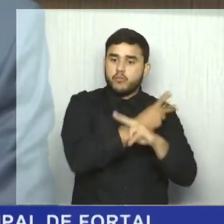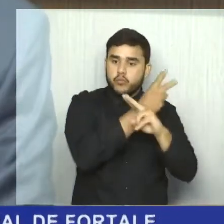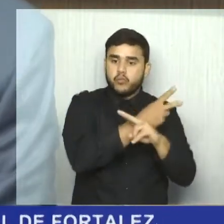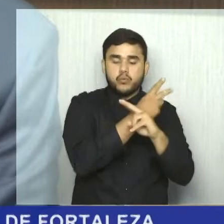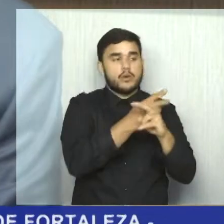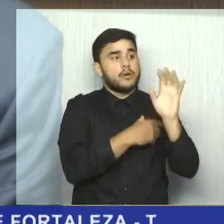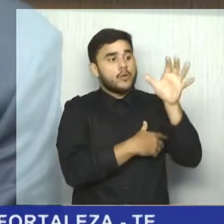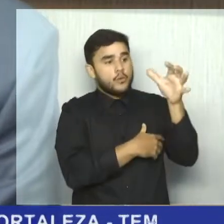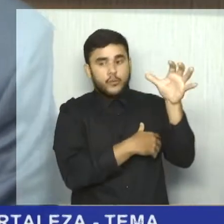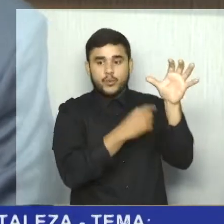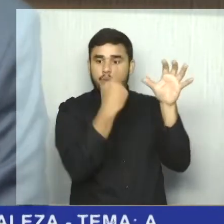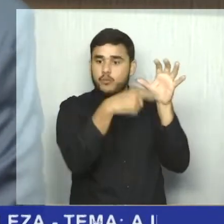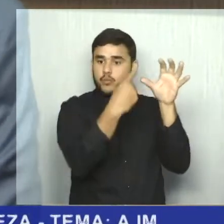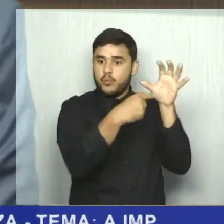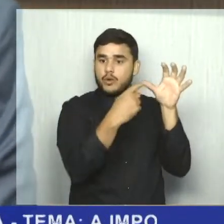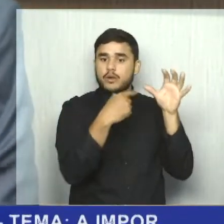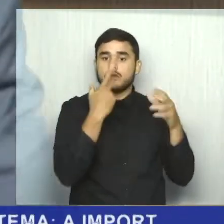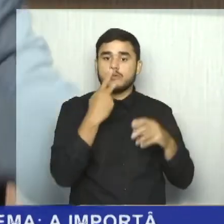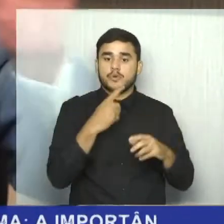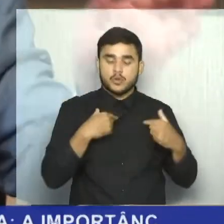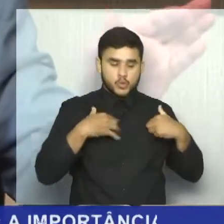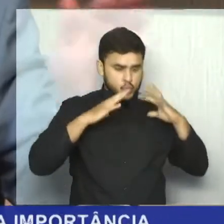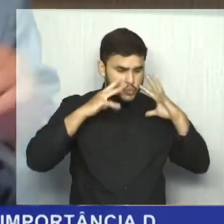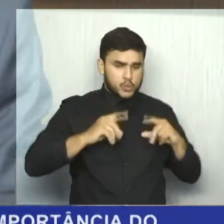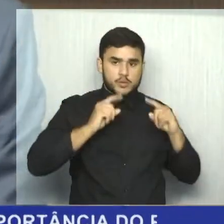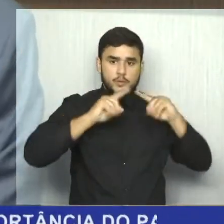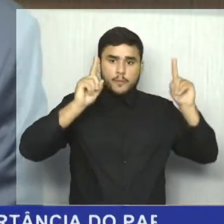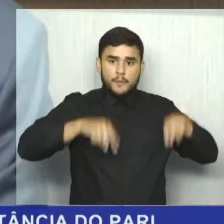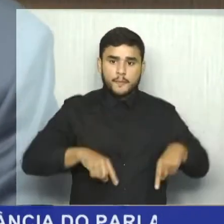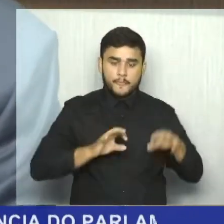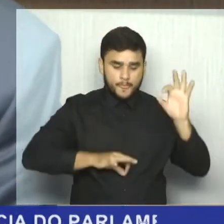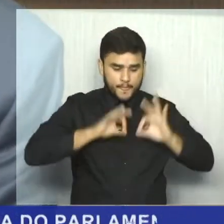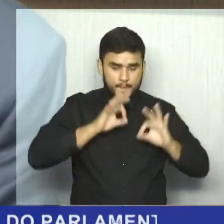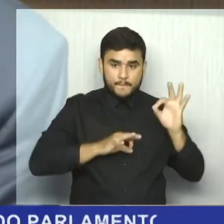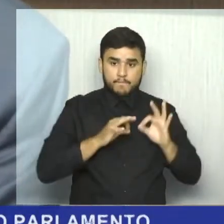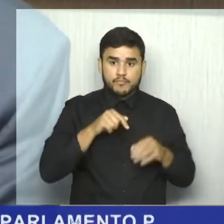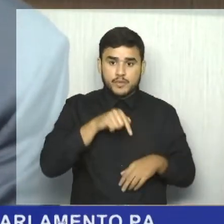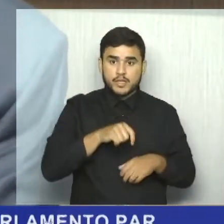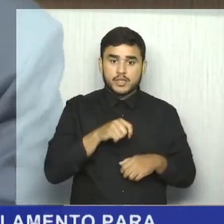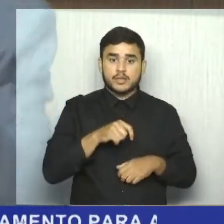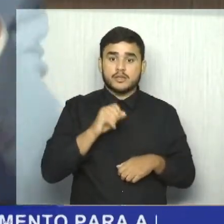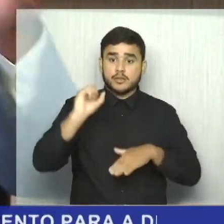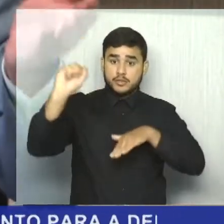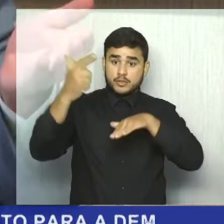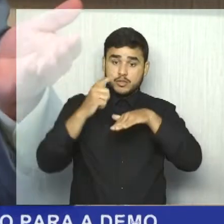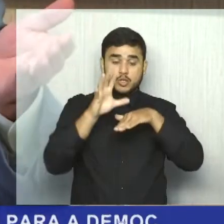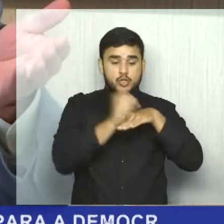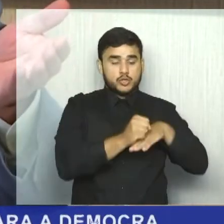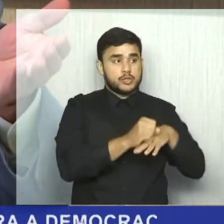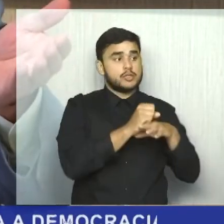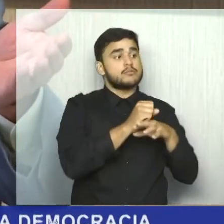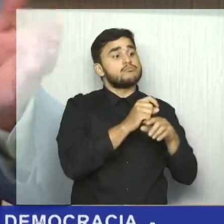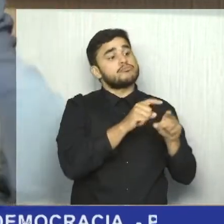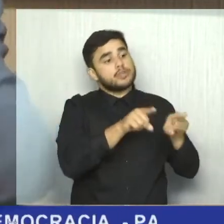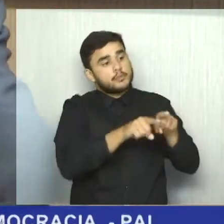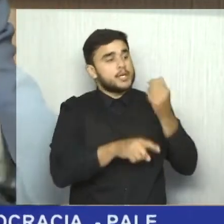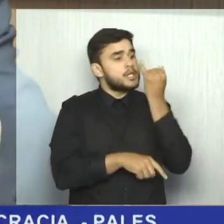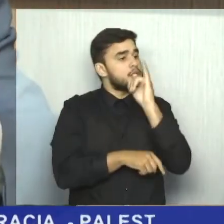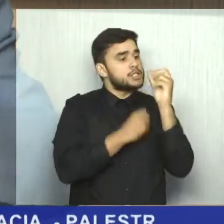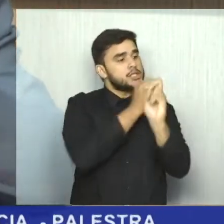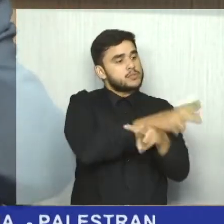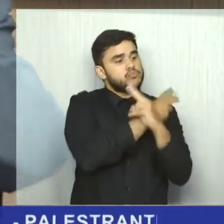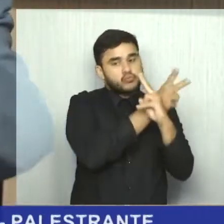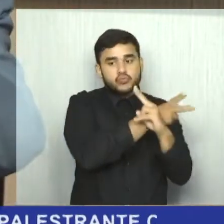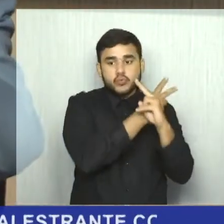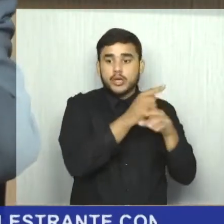já está pré-comprado pelos europeus. Tudo que a gente produzir aqui já está pré-comprado. Tem que ser energia solar e energia eólica,